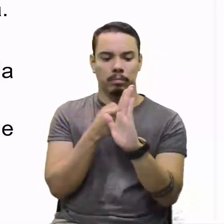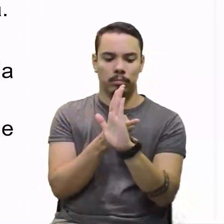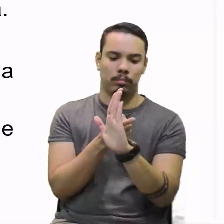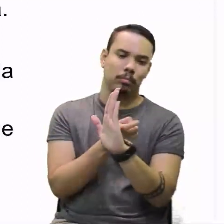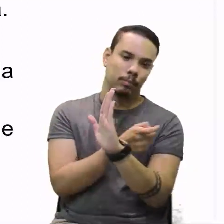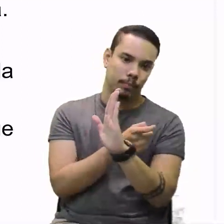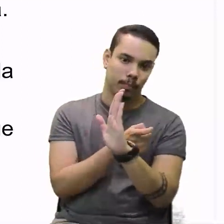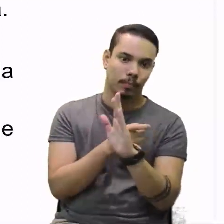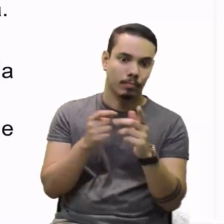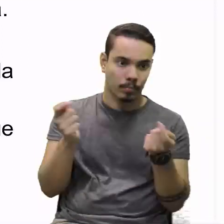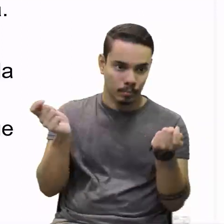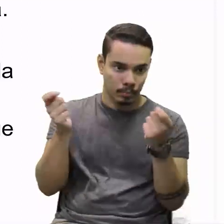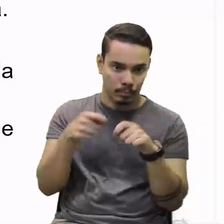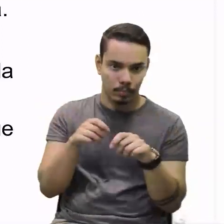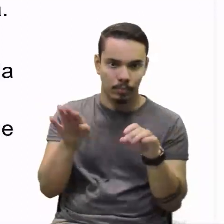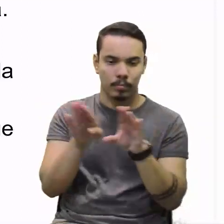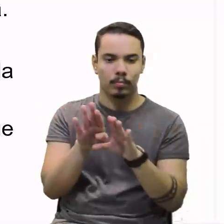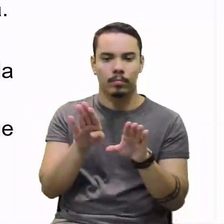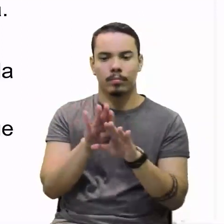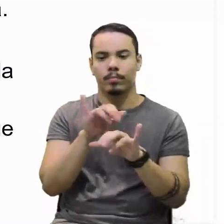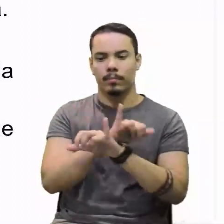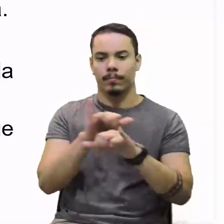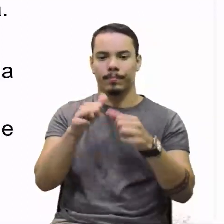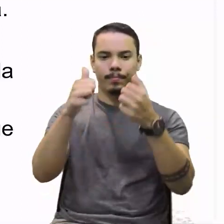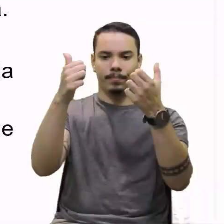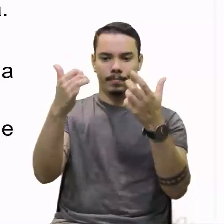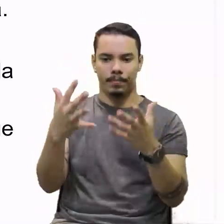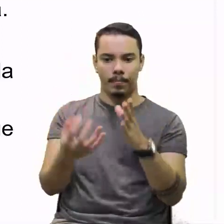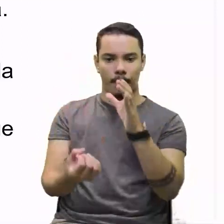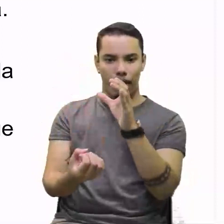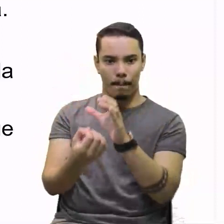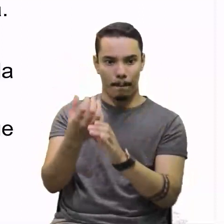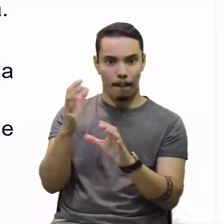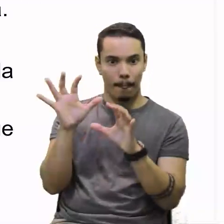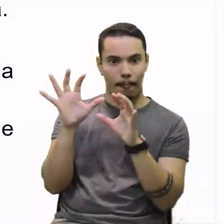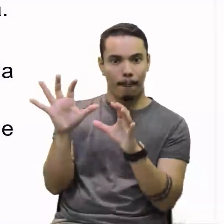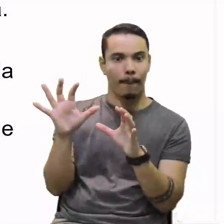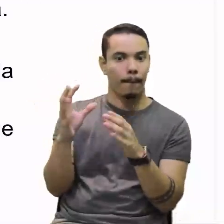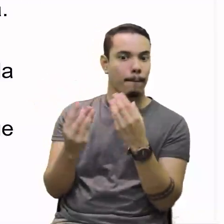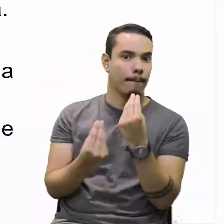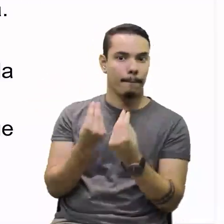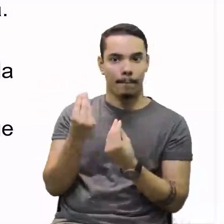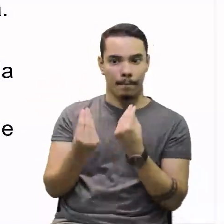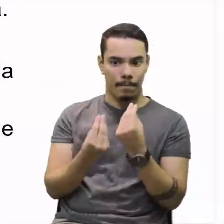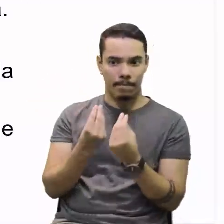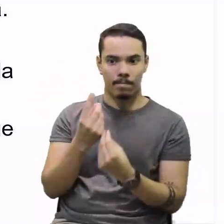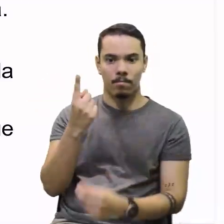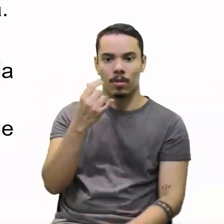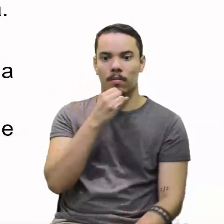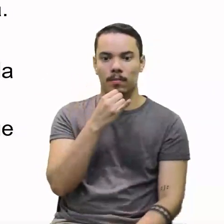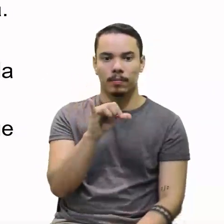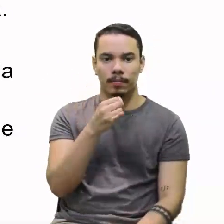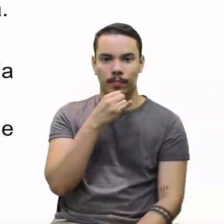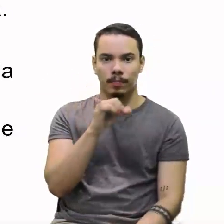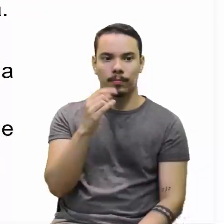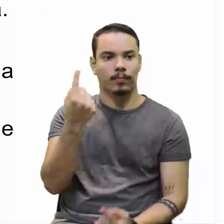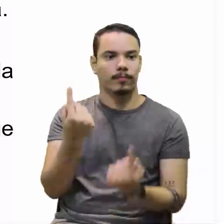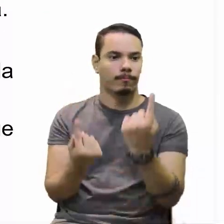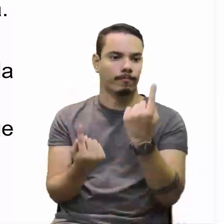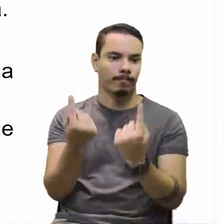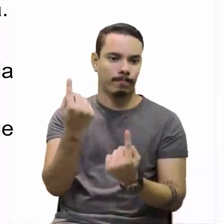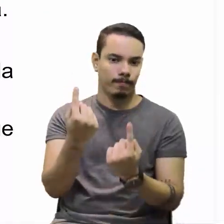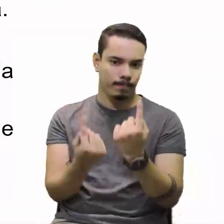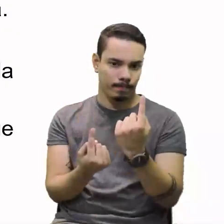Podemos dizer que surge nessa espira uma corrente elétrica